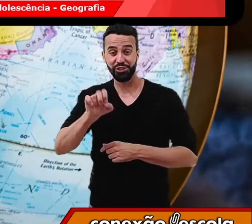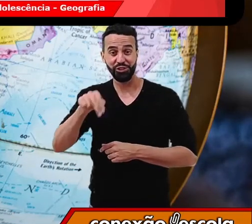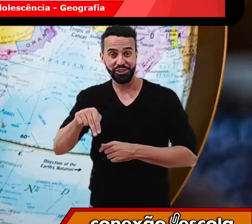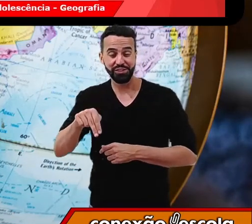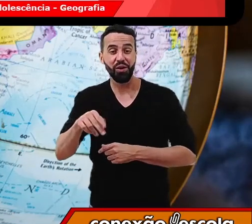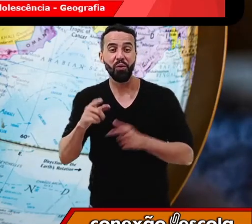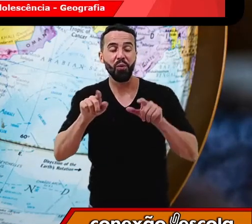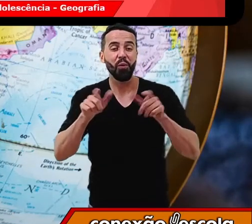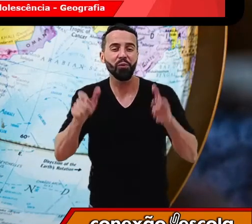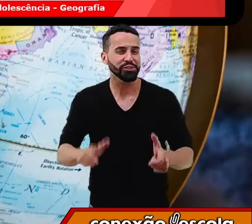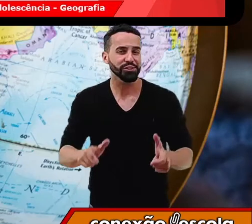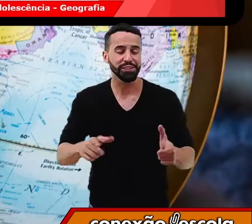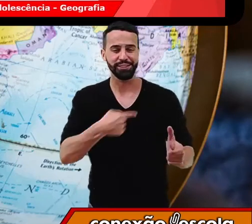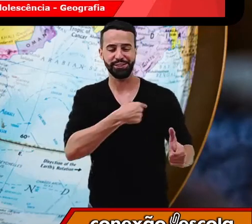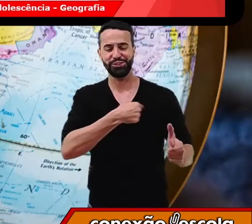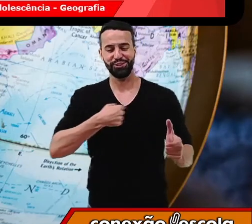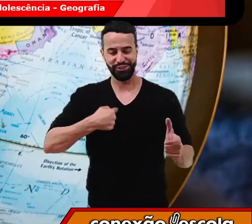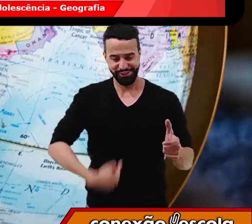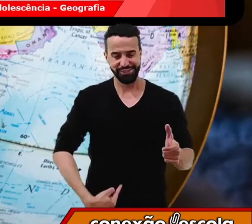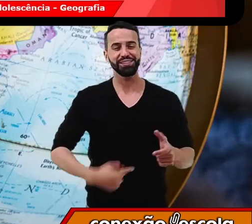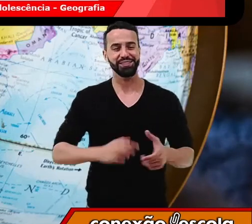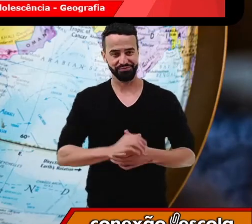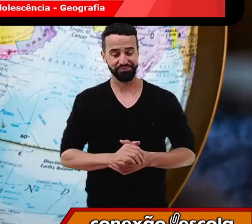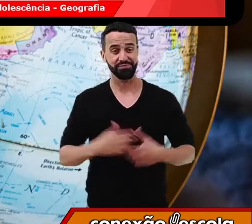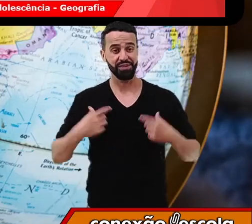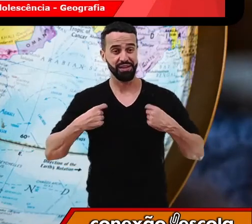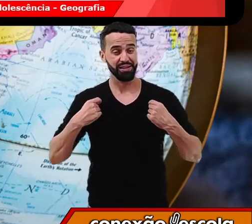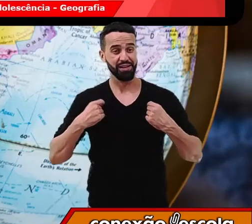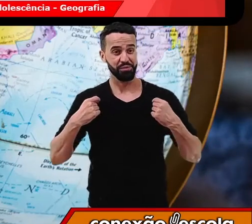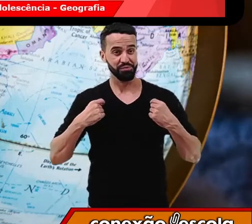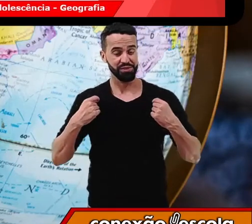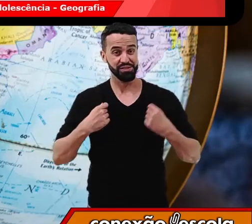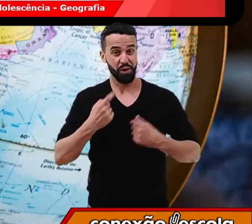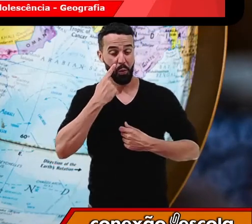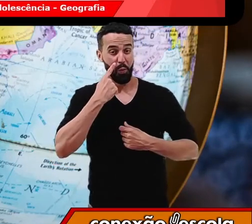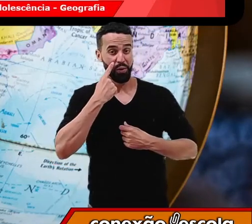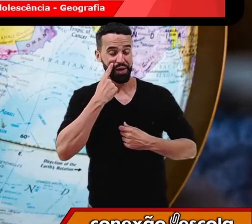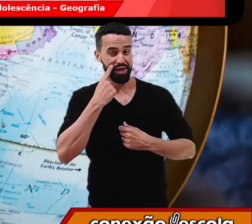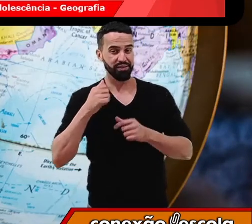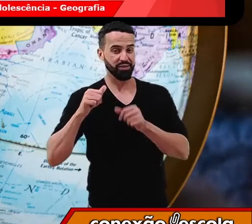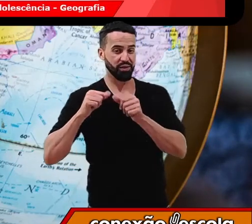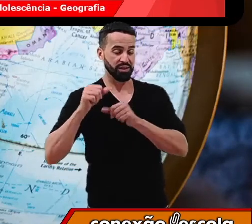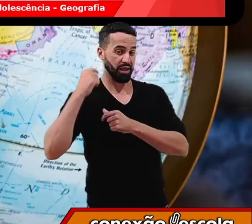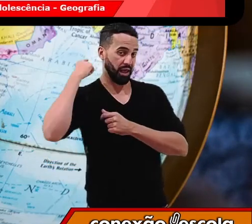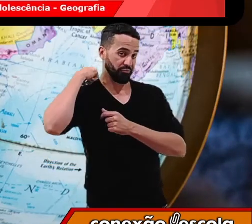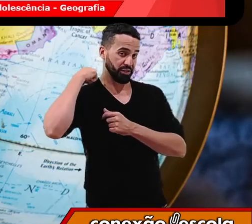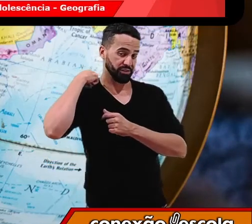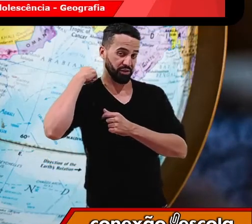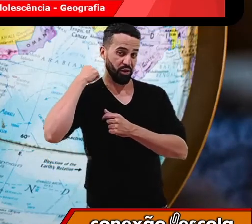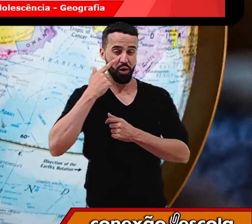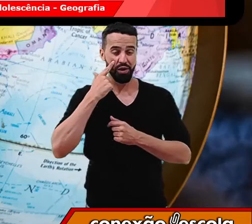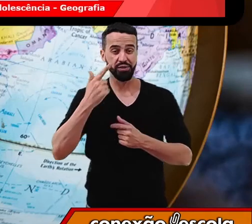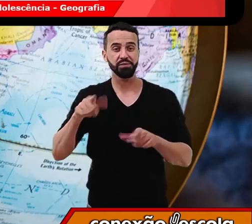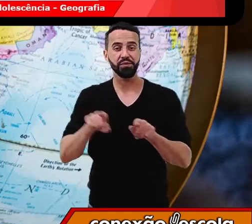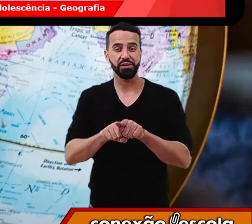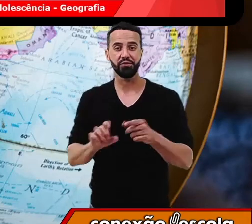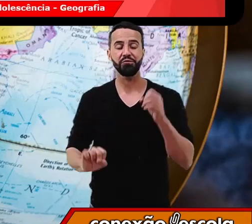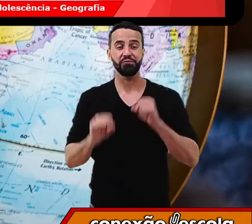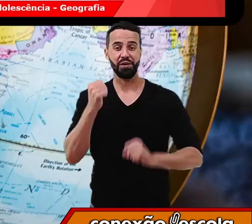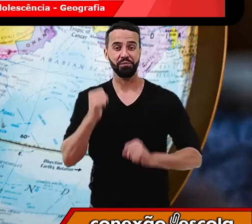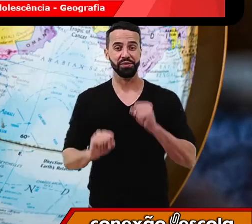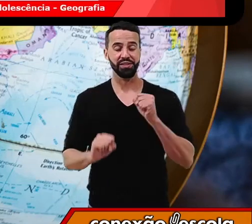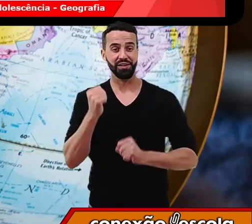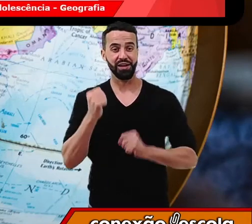China, Made in China, produzido na China. E a minha camisa, olhei antes de entrar aqui na aula com vocês, foi fabricada